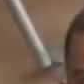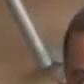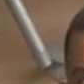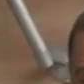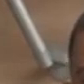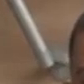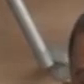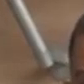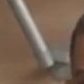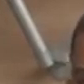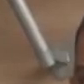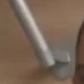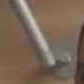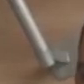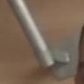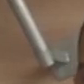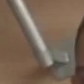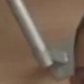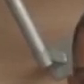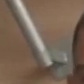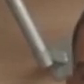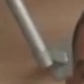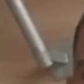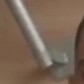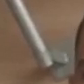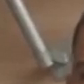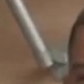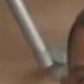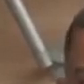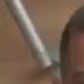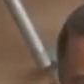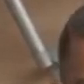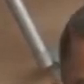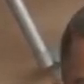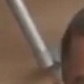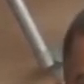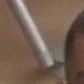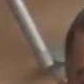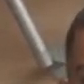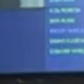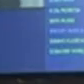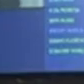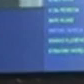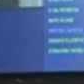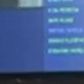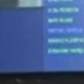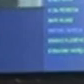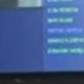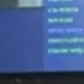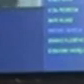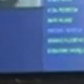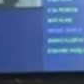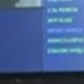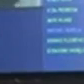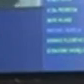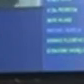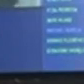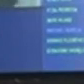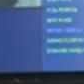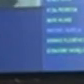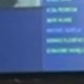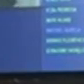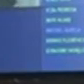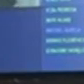O vereador Ronaldo Lopes relatou no plenário da Câmara do Recife o atraso na entrega do kit escolar dos alunos de